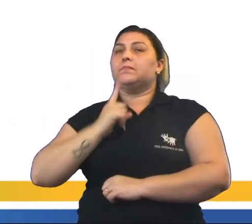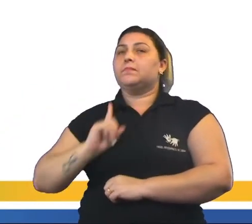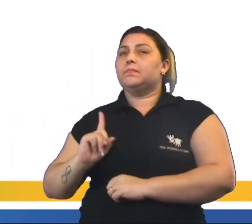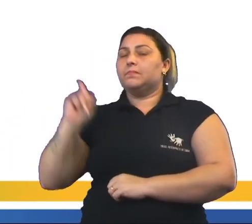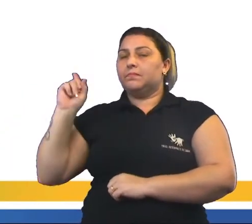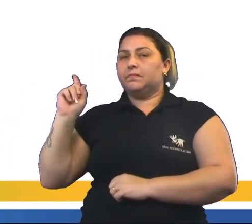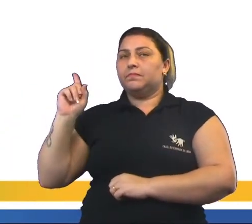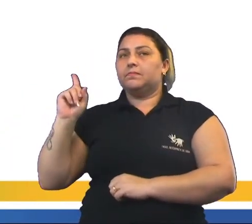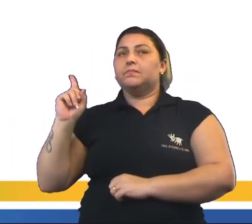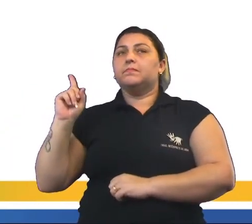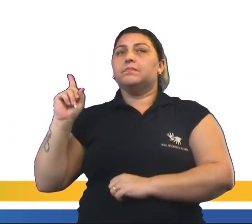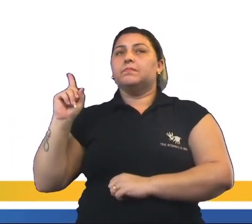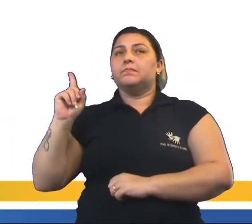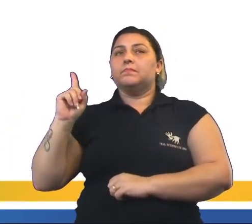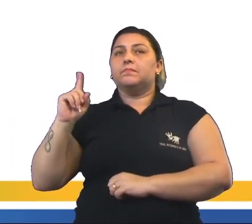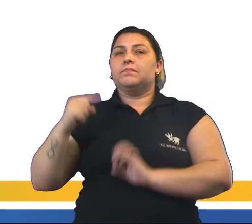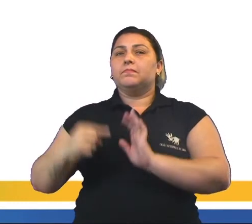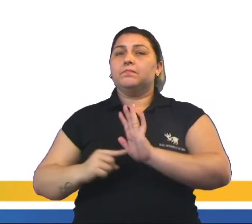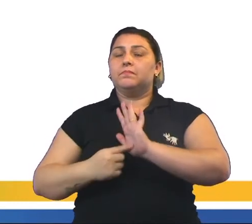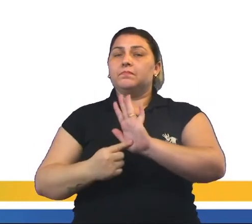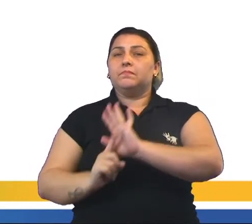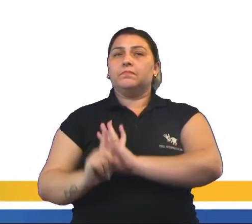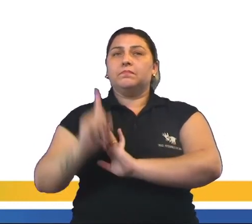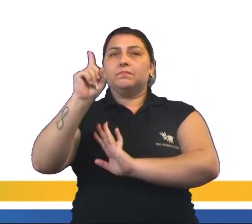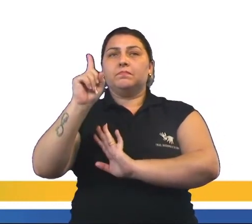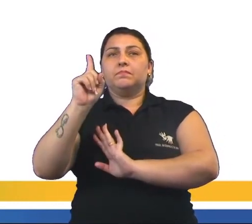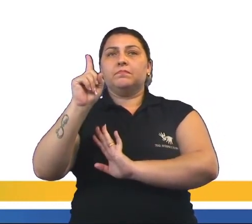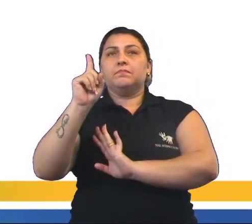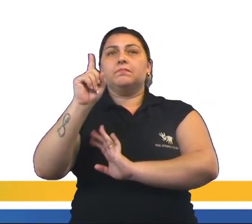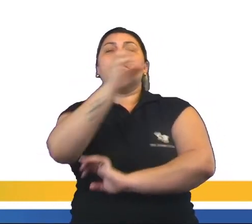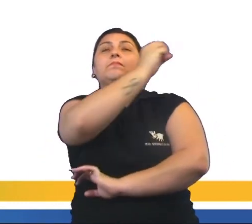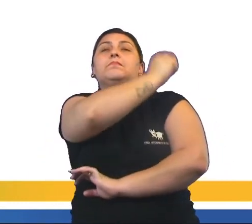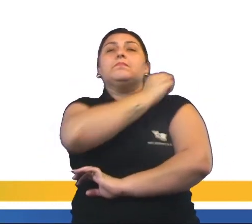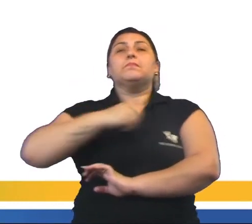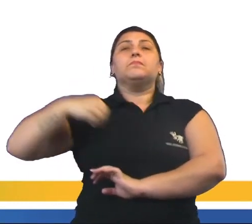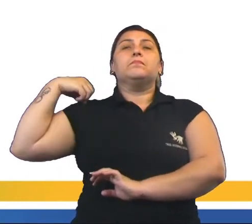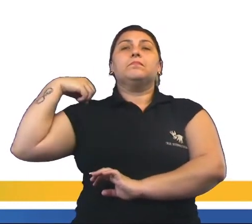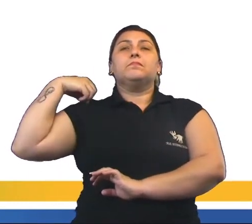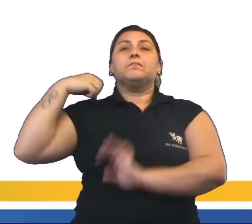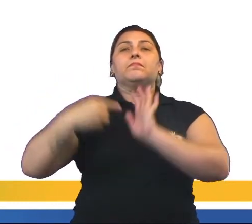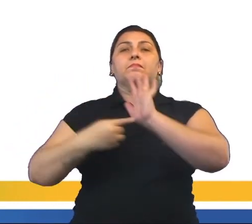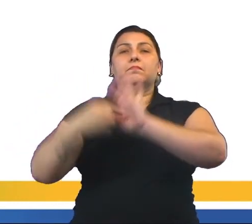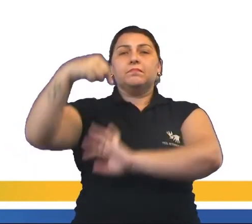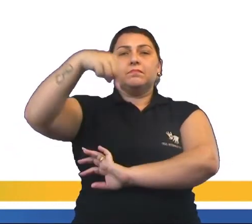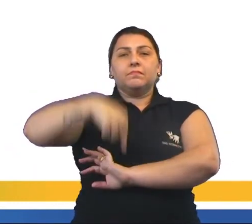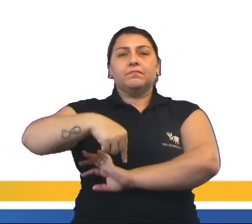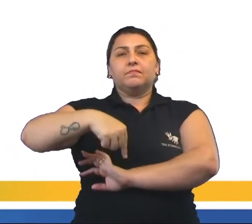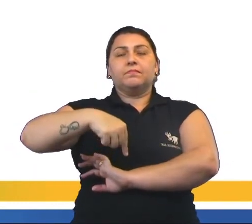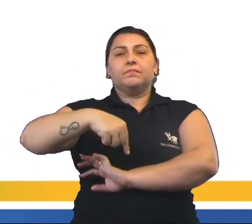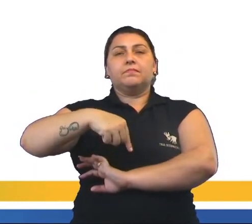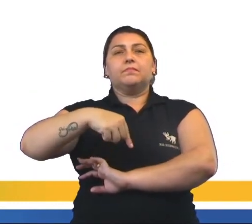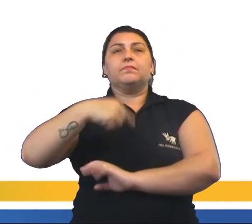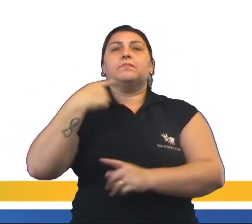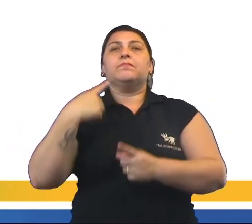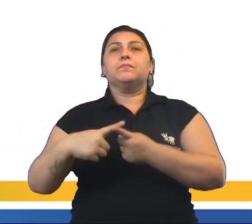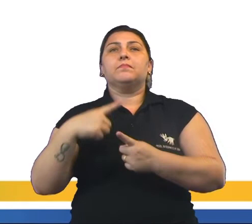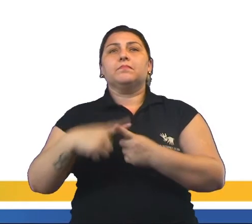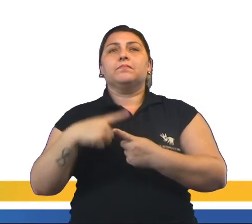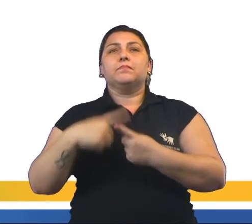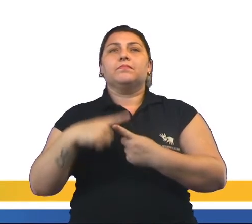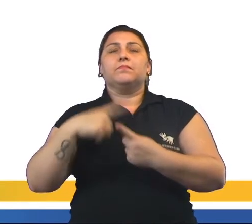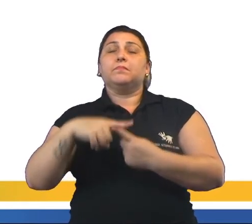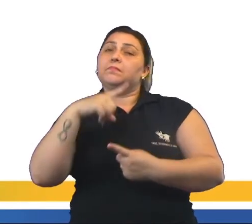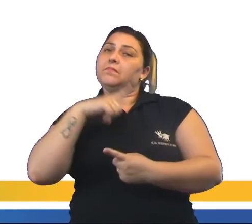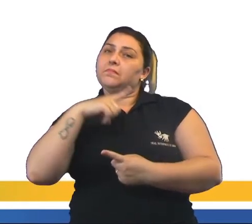está apontando para cima, enquanto Aristóteles ele está apontando para baixo. Tem um motivo para ele